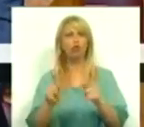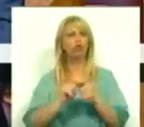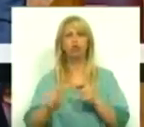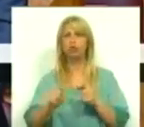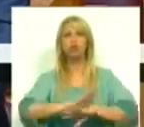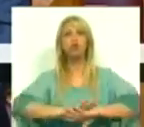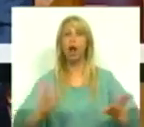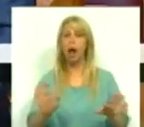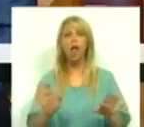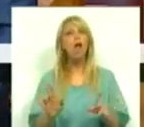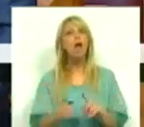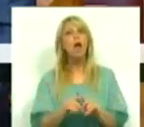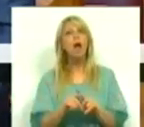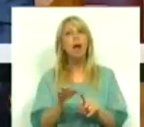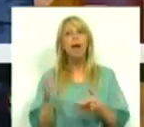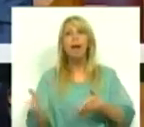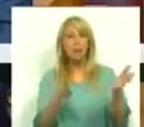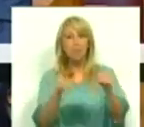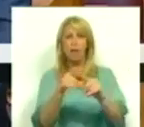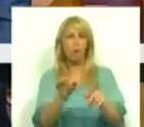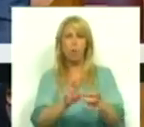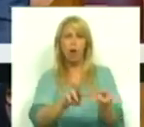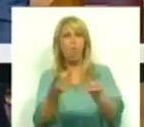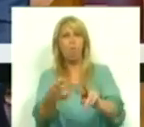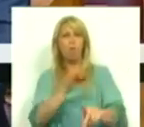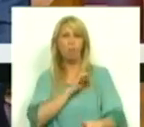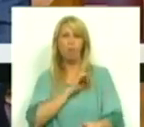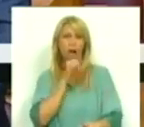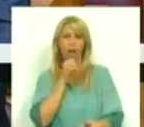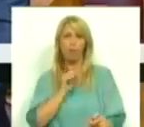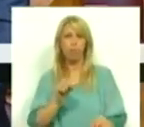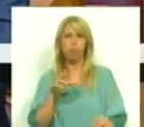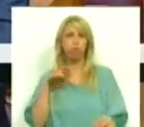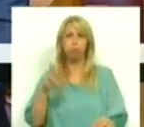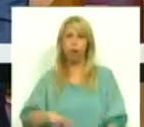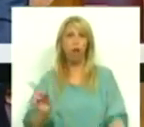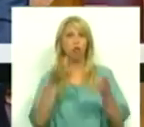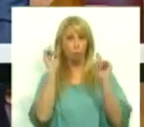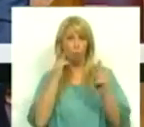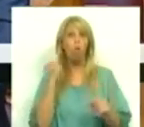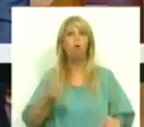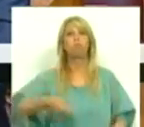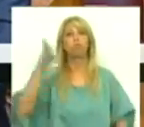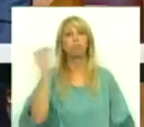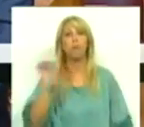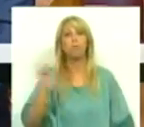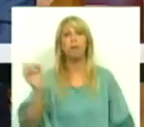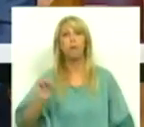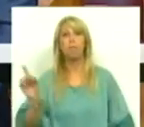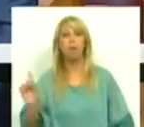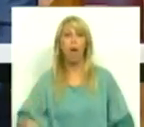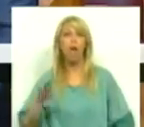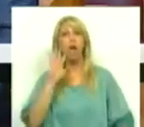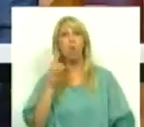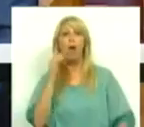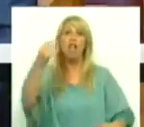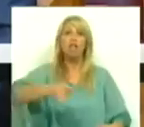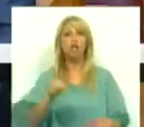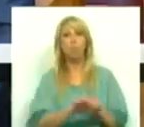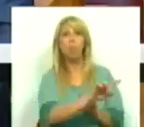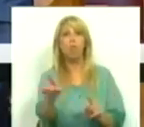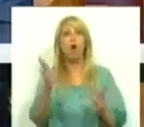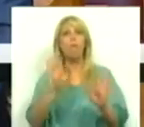caminho não passa pela privatização das águas de Portugal, tantas vezes contestada por vós, apesar de já terem apoiado privatizações e